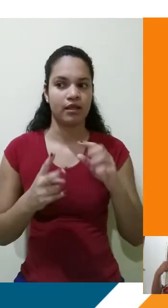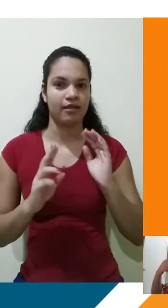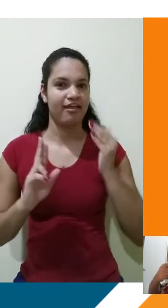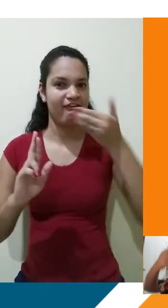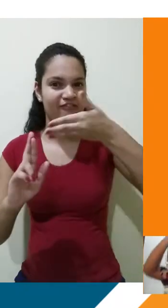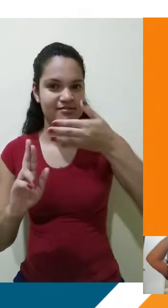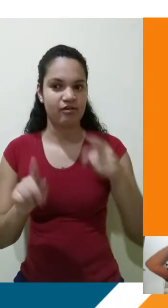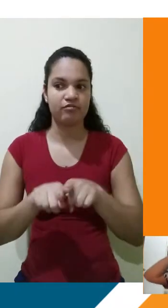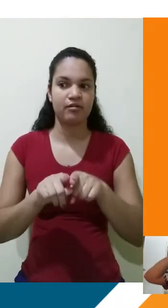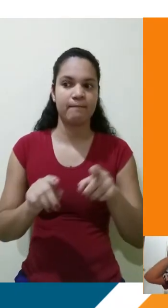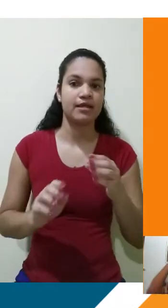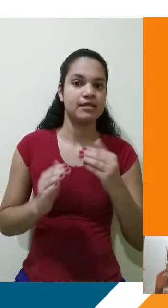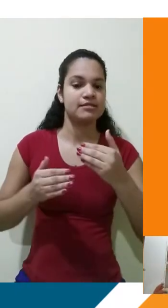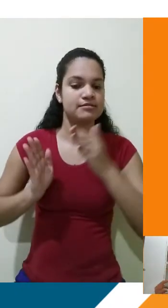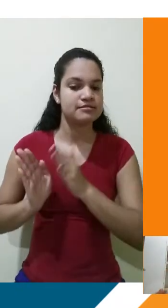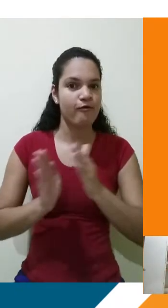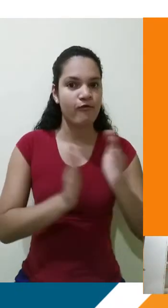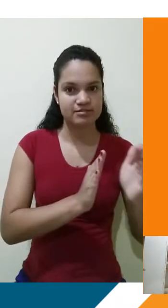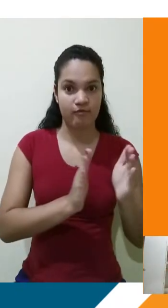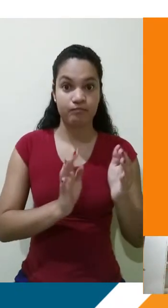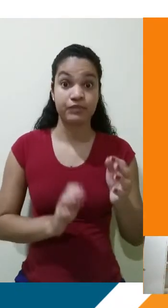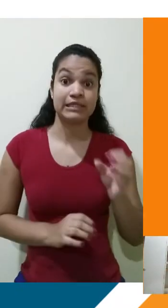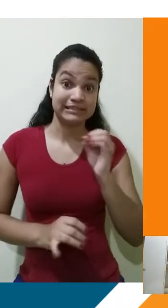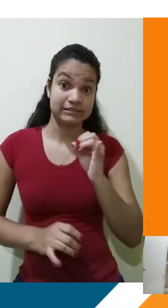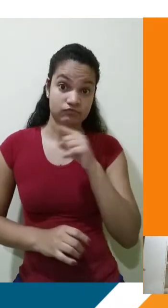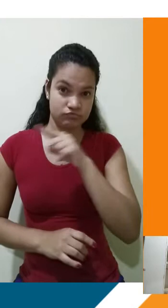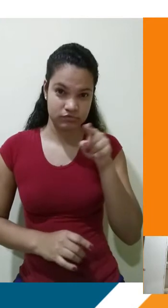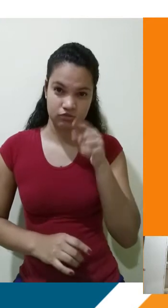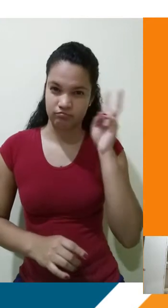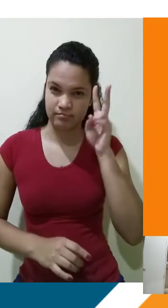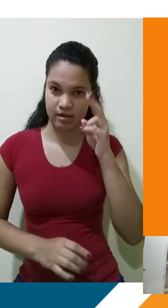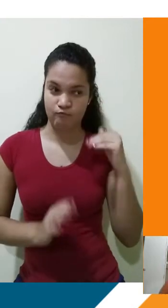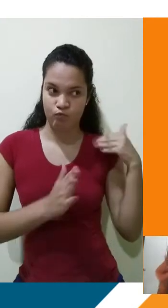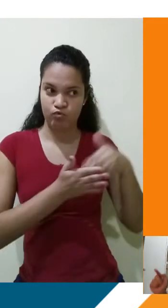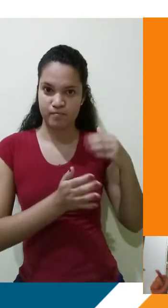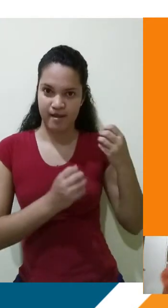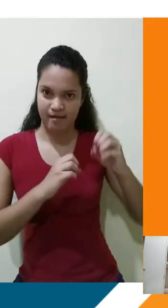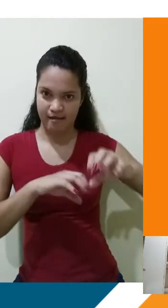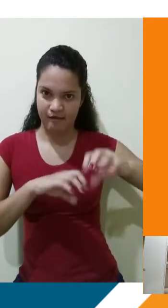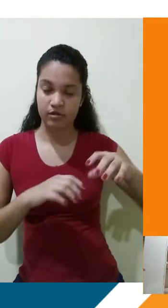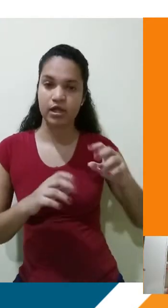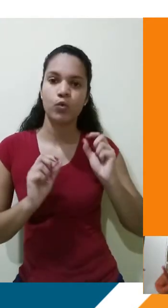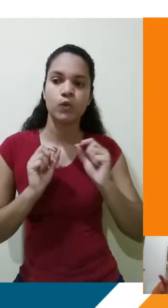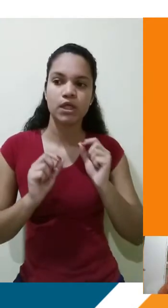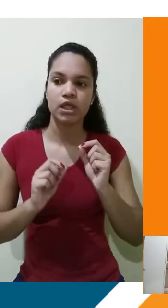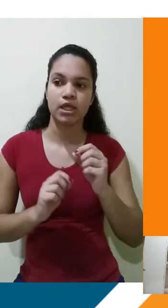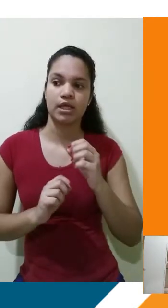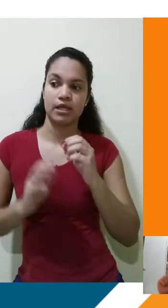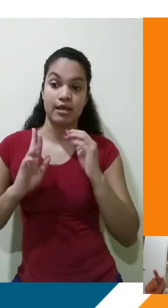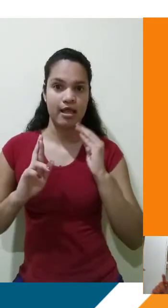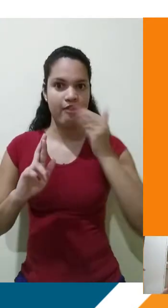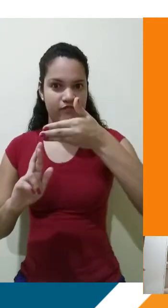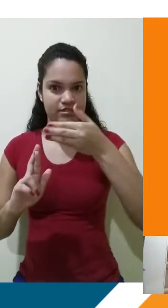de trás, vamos fazer uma coesão lá com a última aula, vocês vão se lembrar que a referencial diz respeito a eu fazer referência a coisas que vieram antes